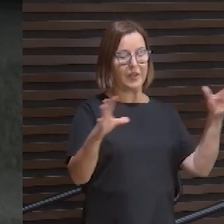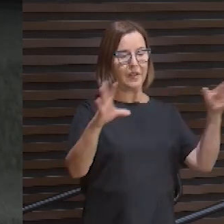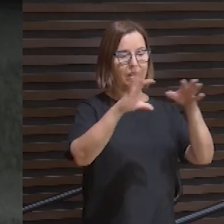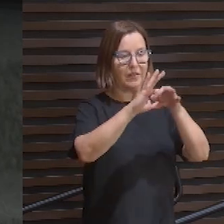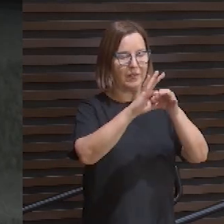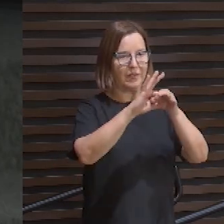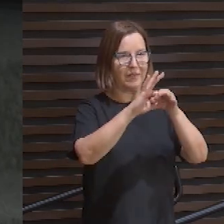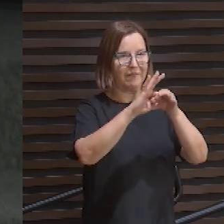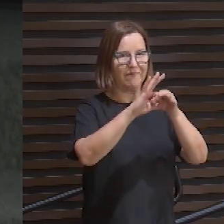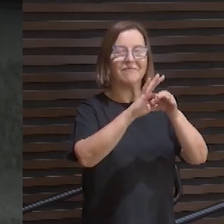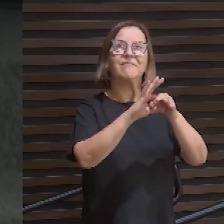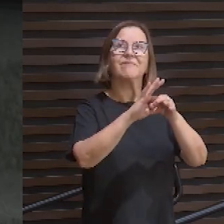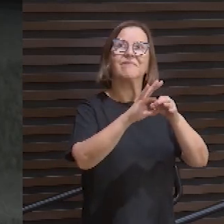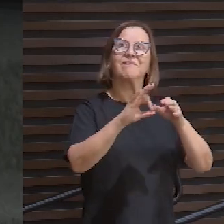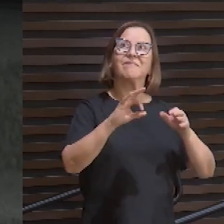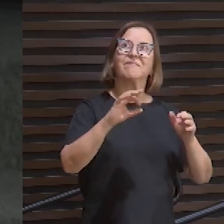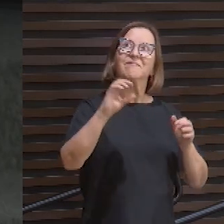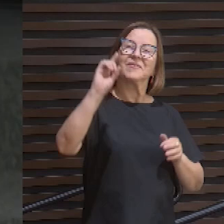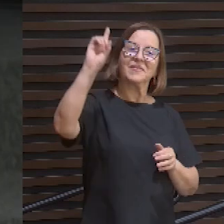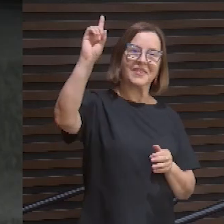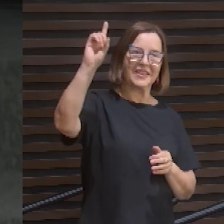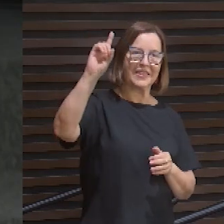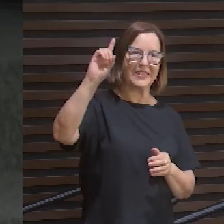com Deus. Quem está